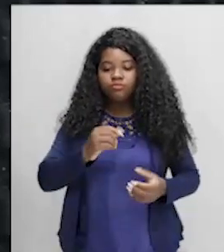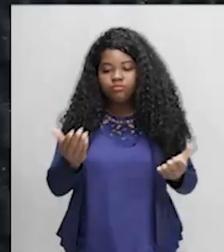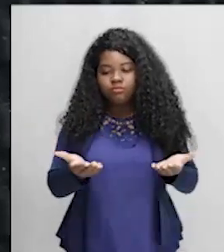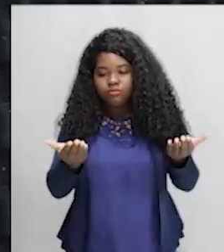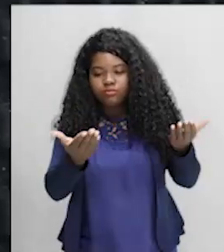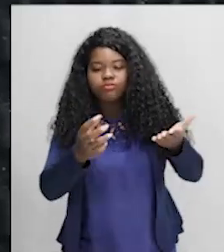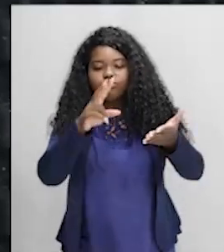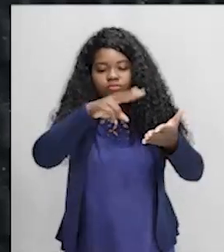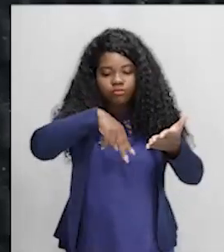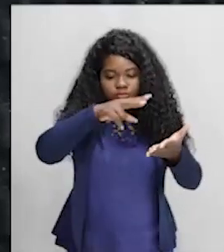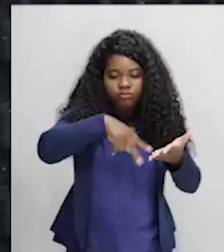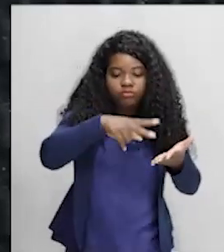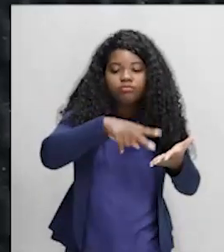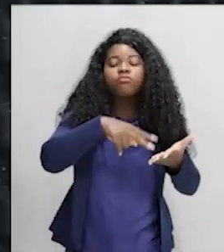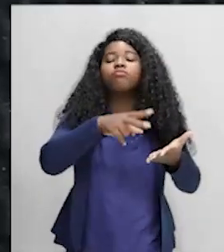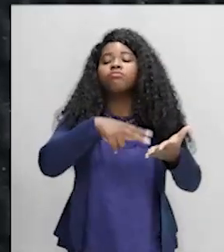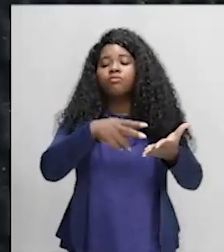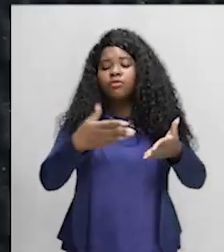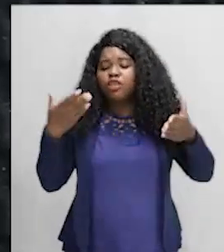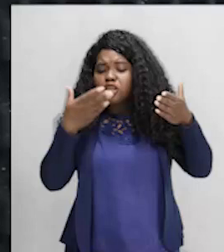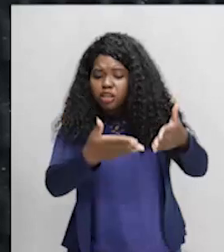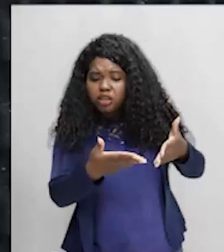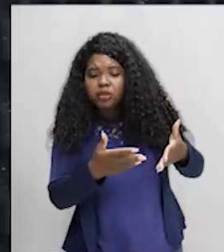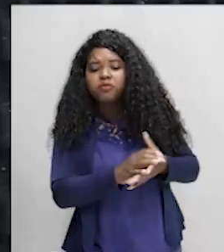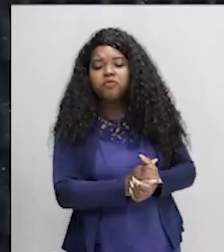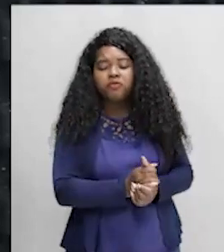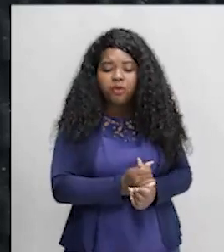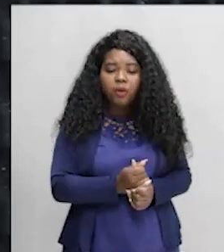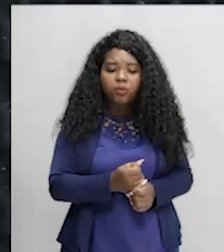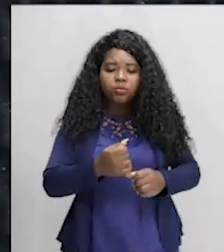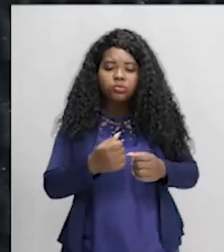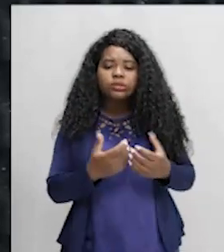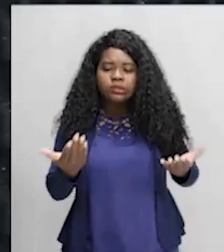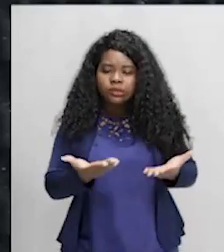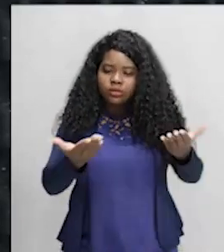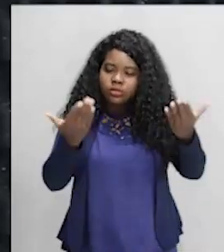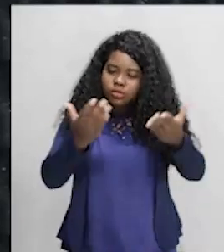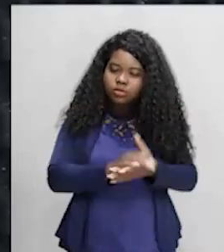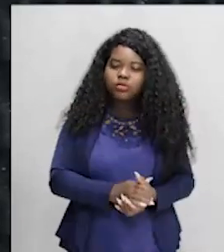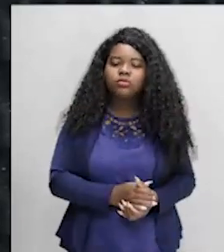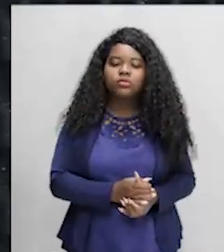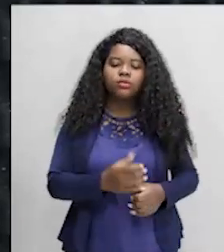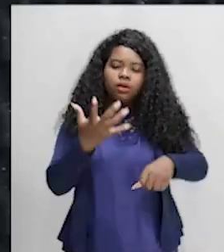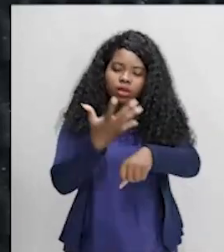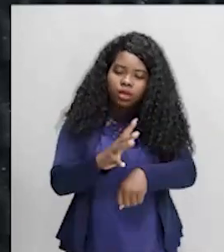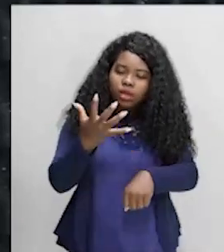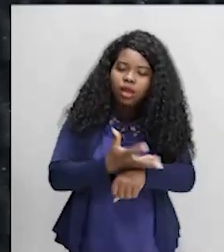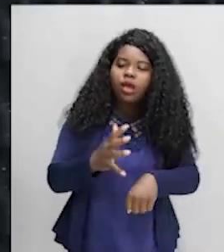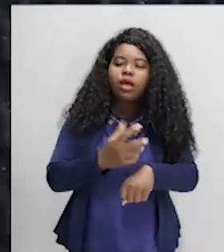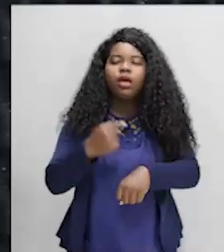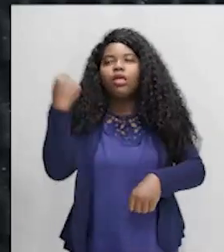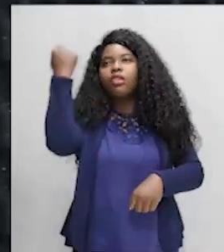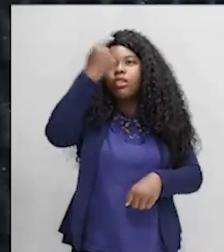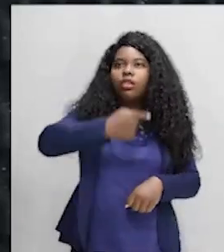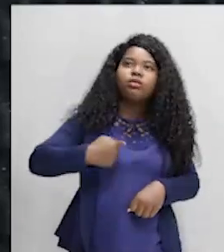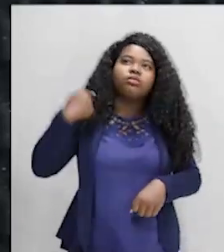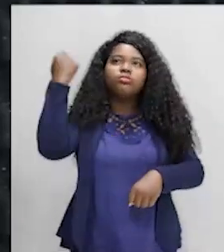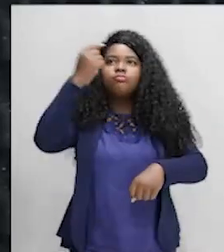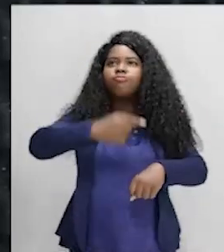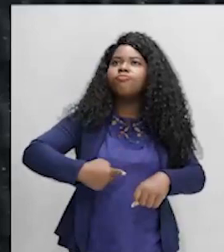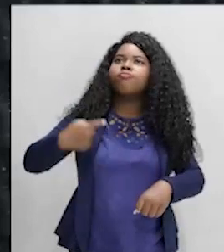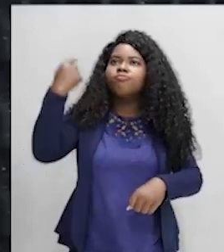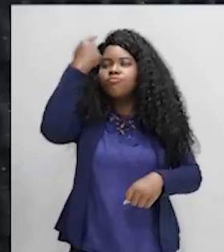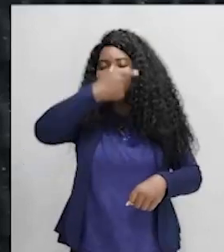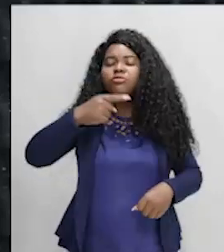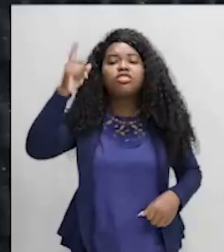de lei, que trabalha pra caramba, que rala para fazer um espetáculo, que ensaia horas, semanas, meses, que faz